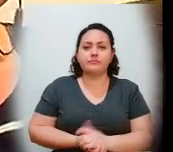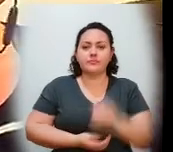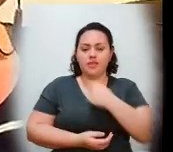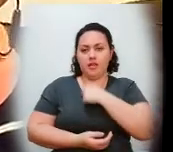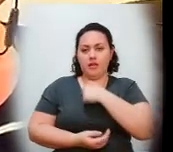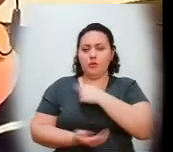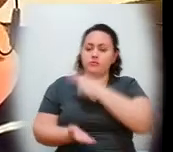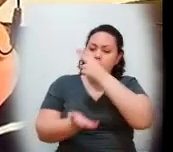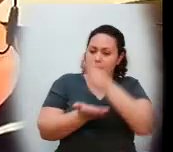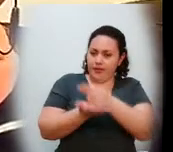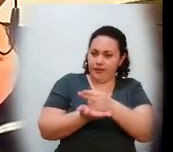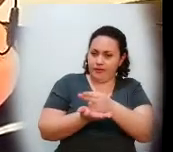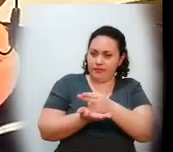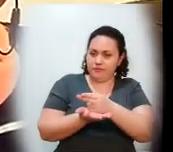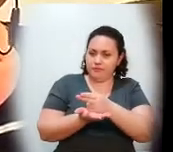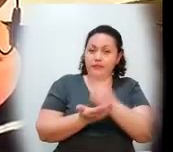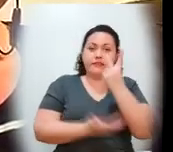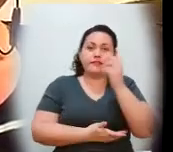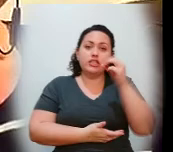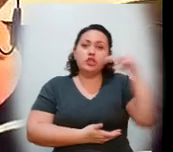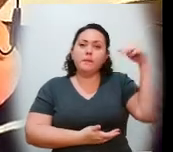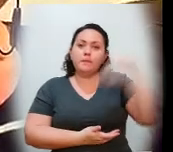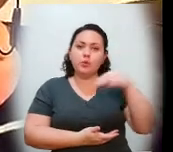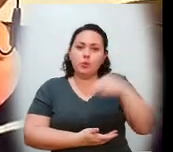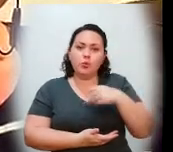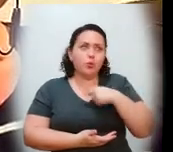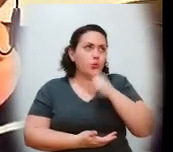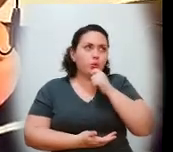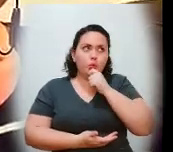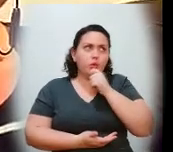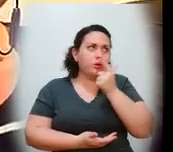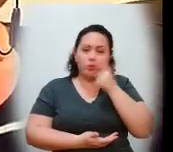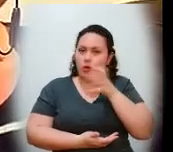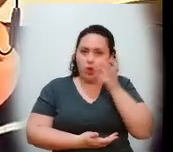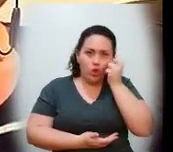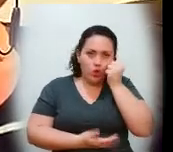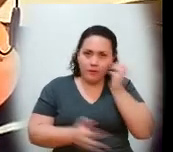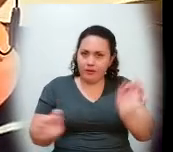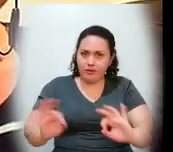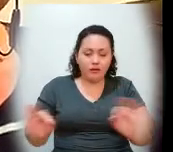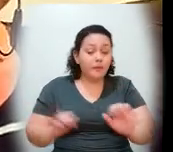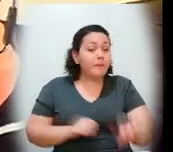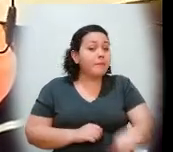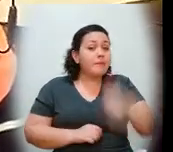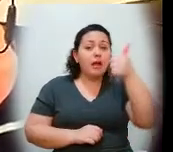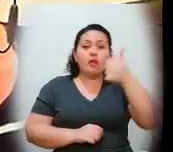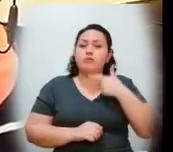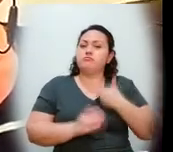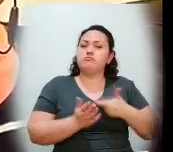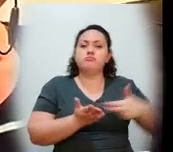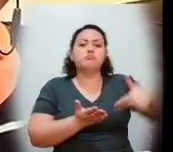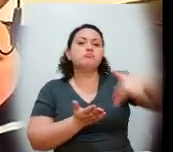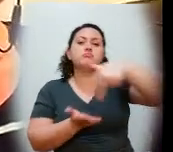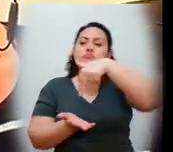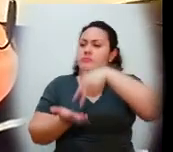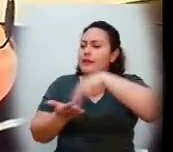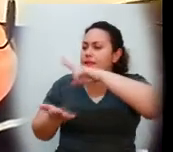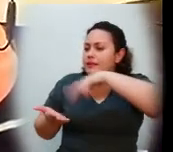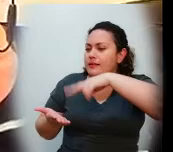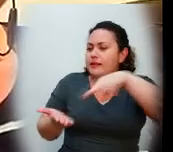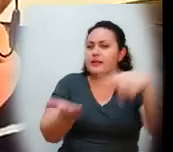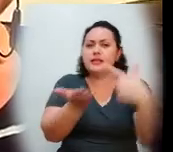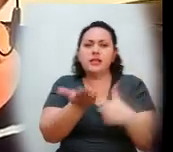né, tu deitou, não conseguiu adormecer, o melhor é levantar e ler um livro, fazer